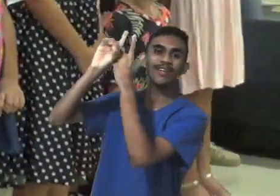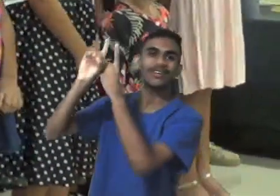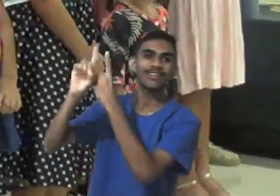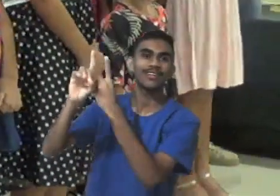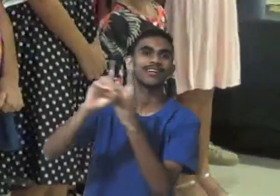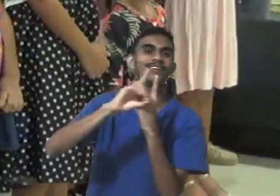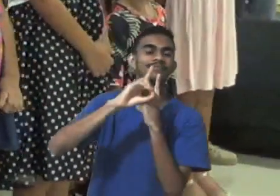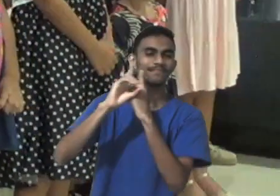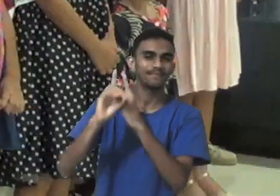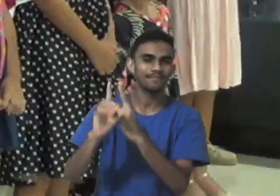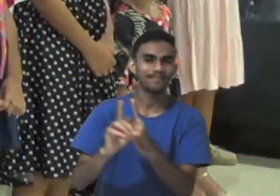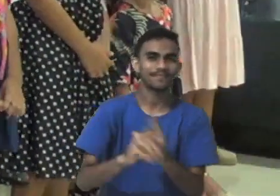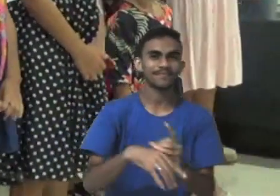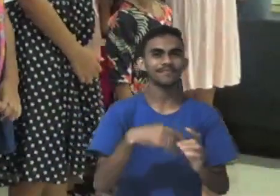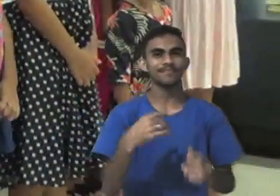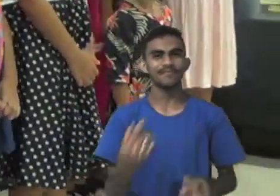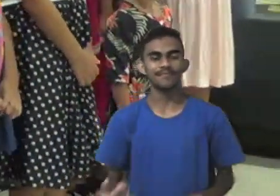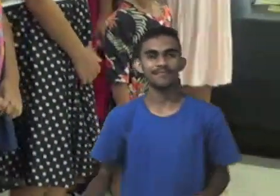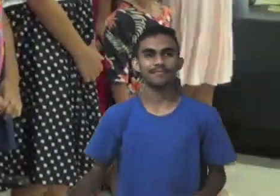te olhar?